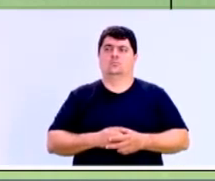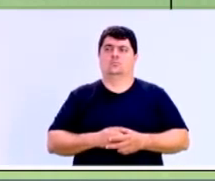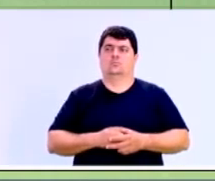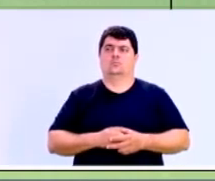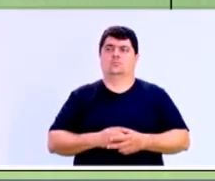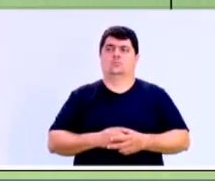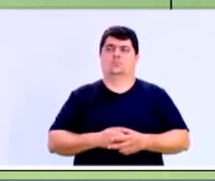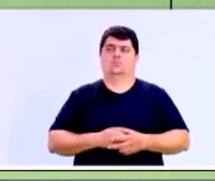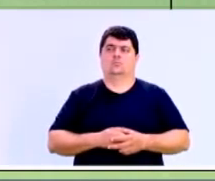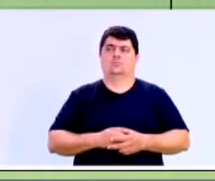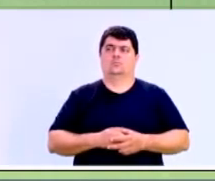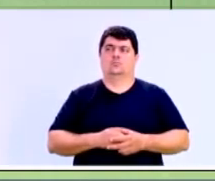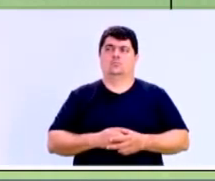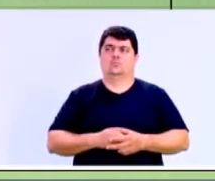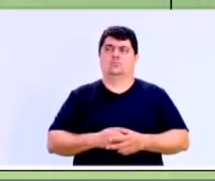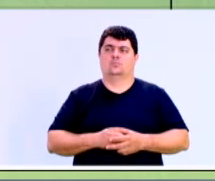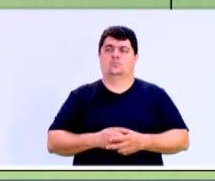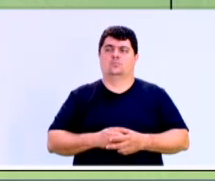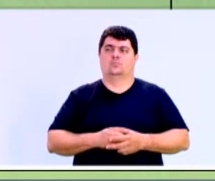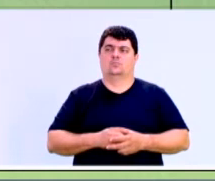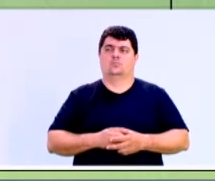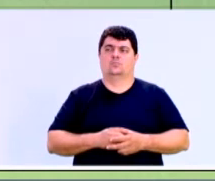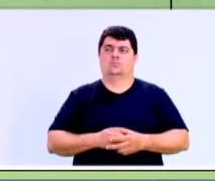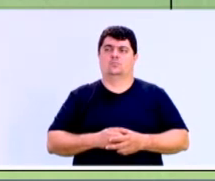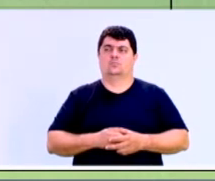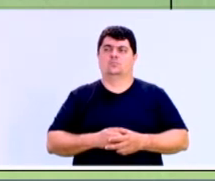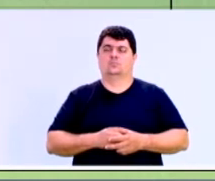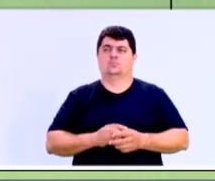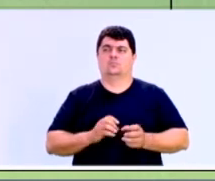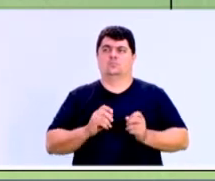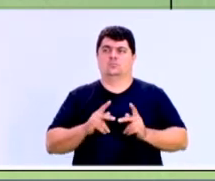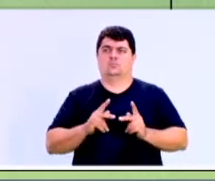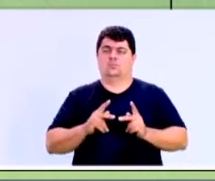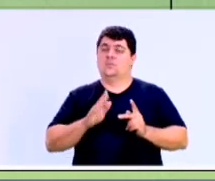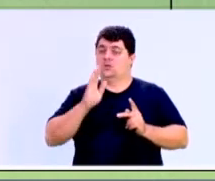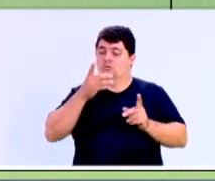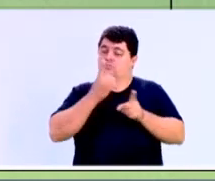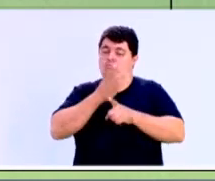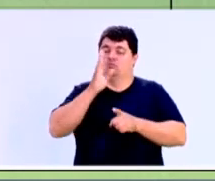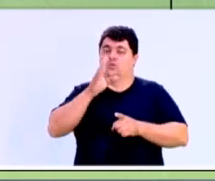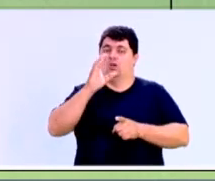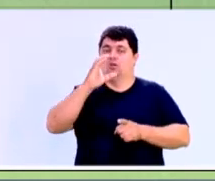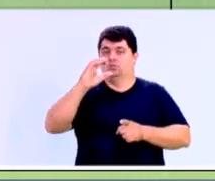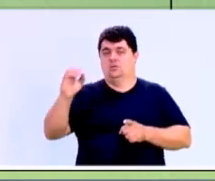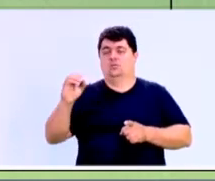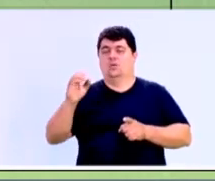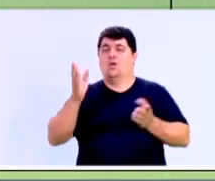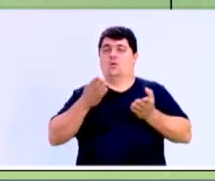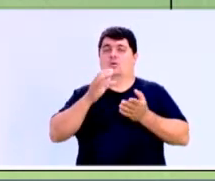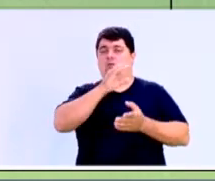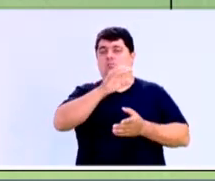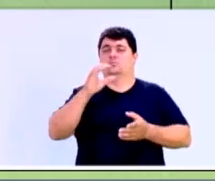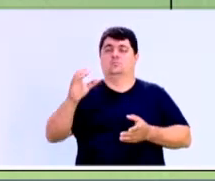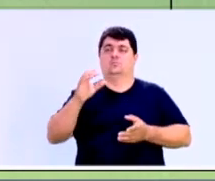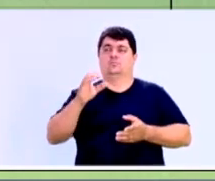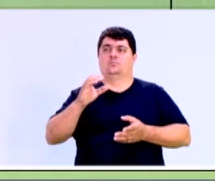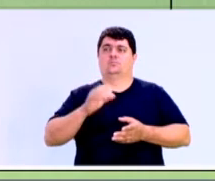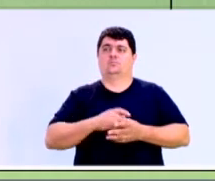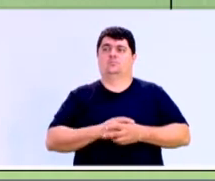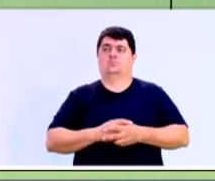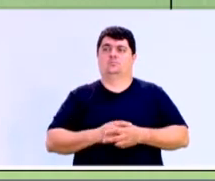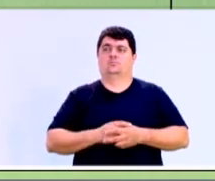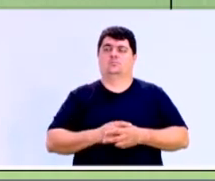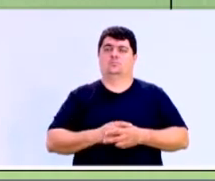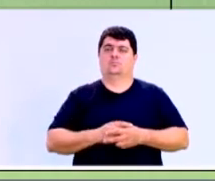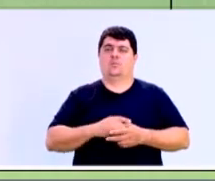98, aqui é 91, ok? Achei o ciclo operacional. E agora, qual é o próximo? Achar o